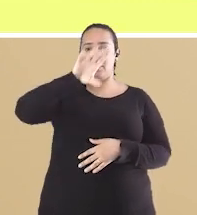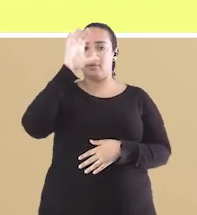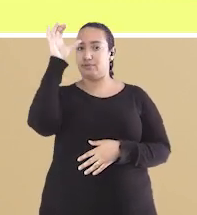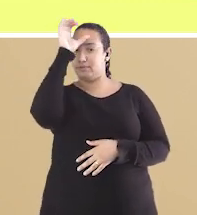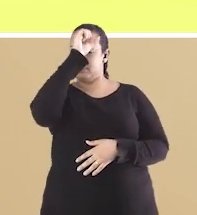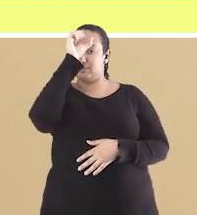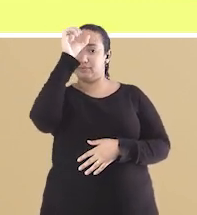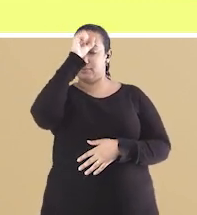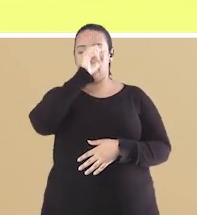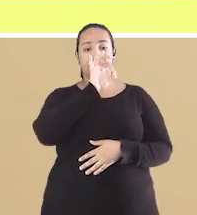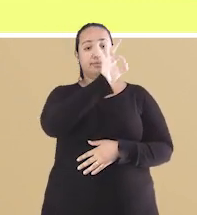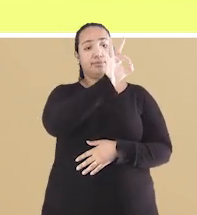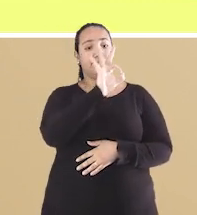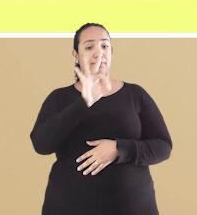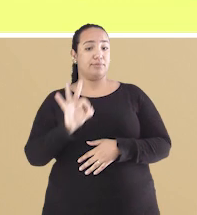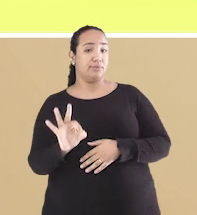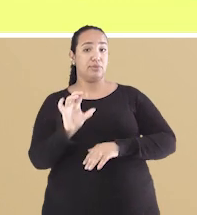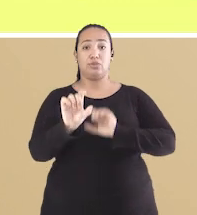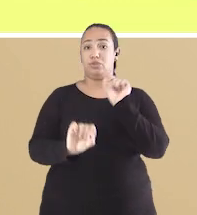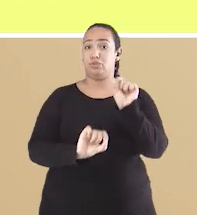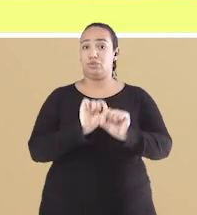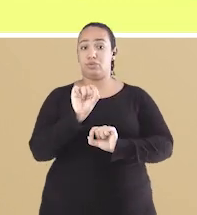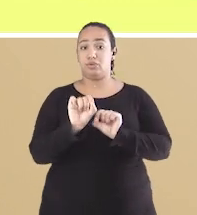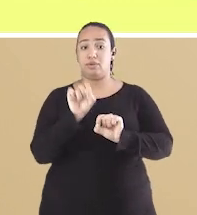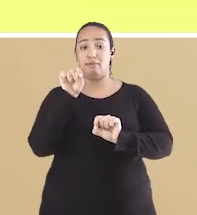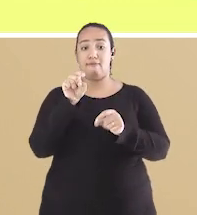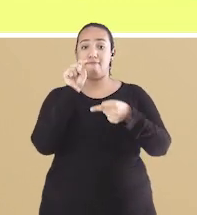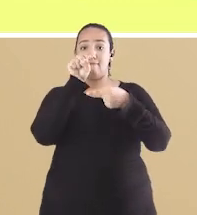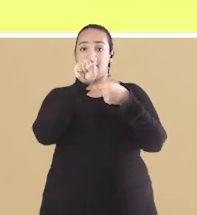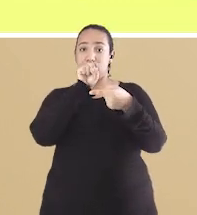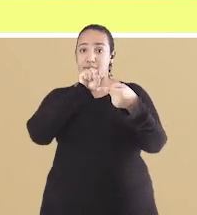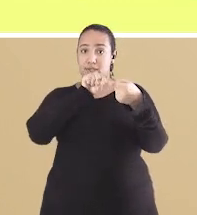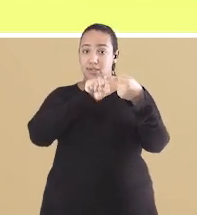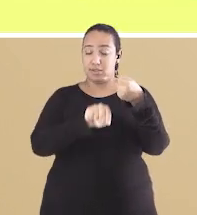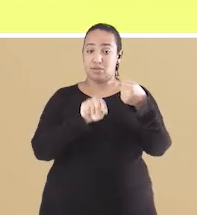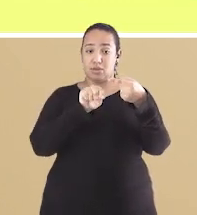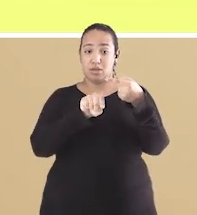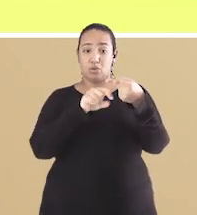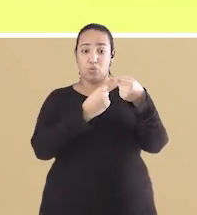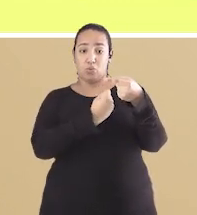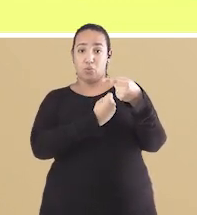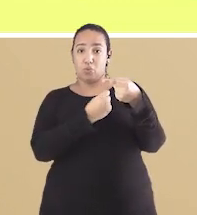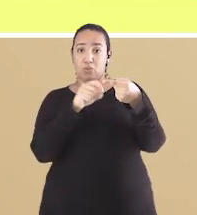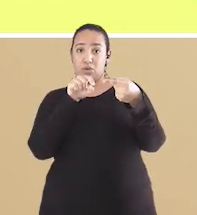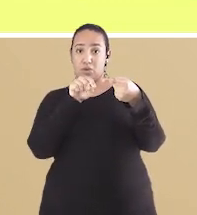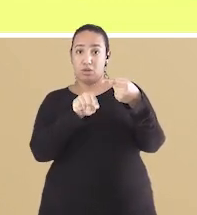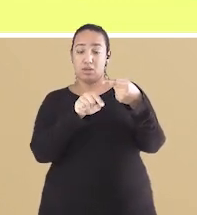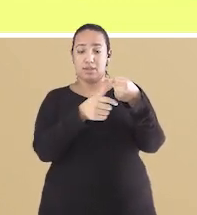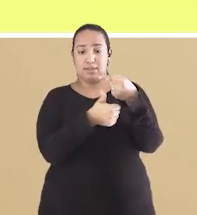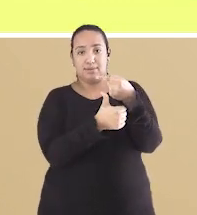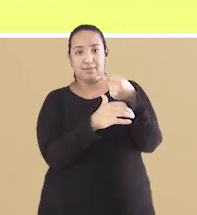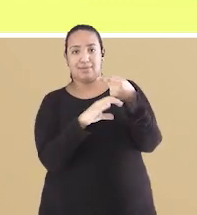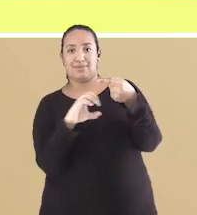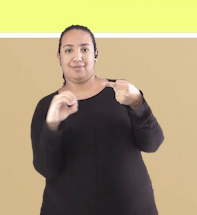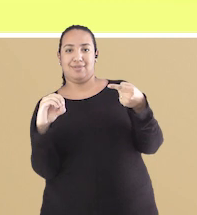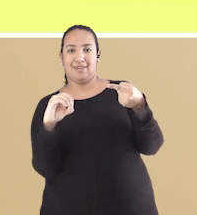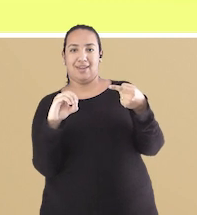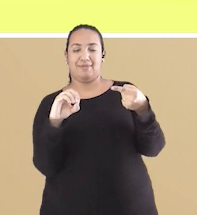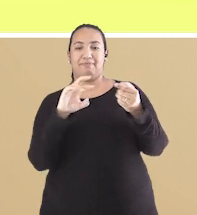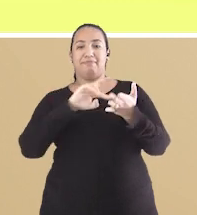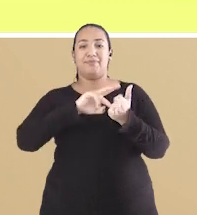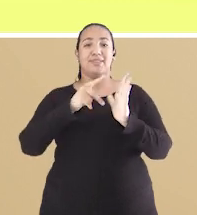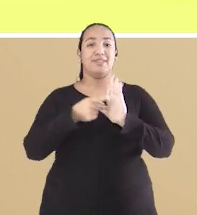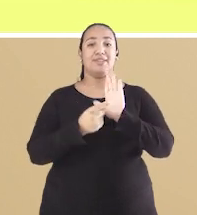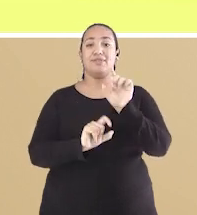nós aprendemos que a porcentagem ela é uma fração cujo denominador possui o valor 100